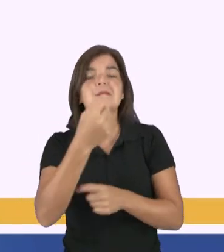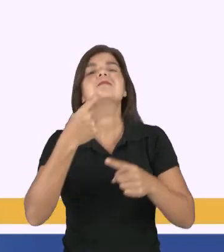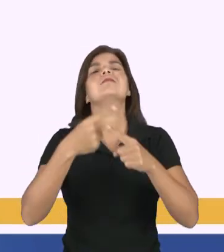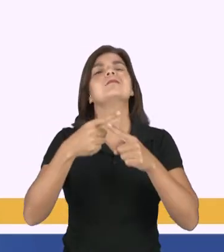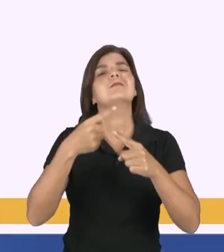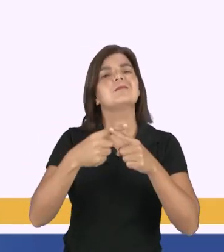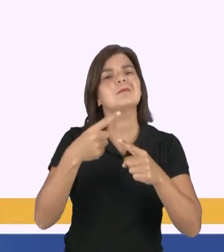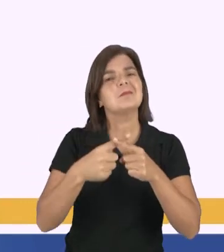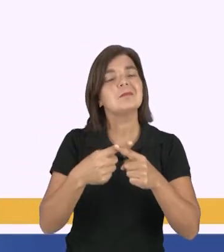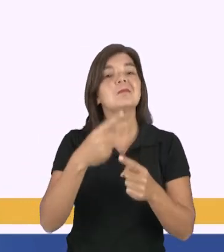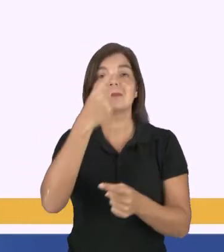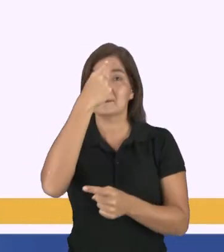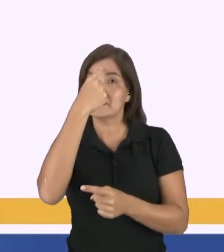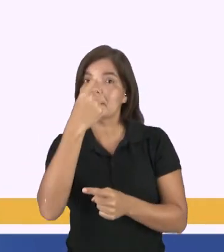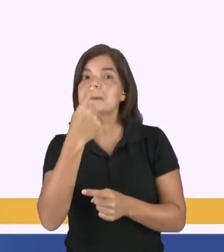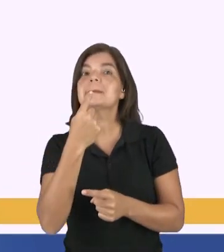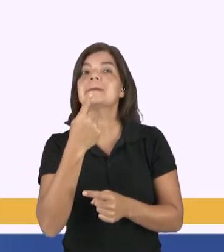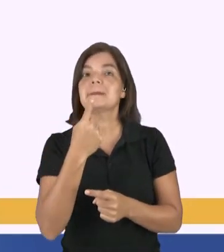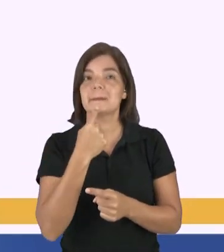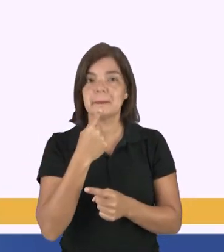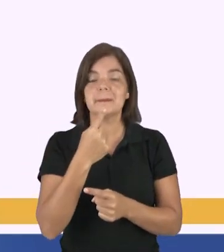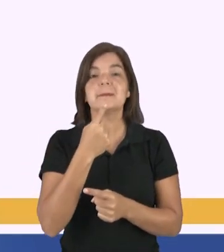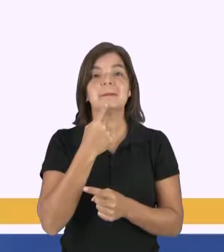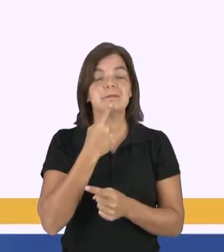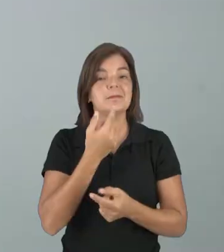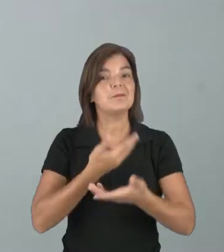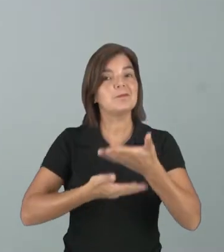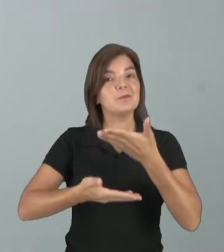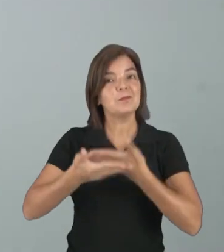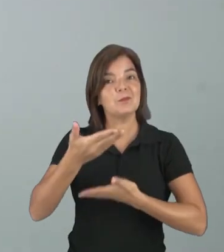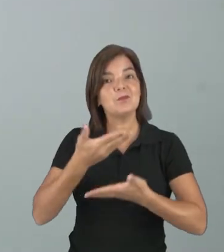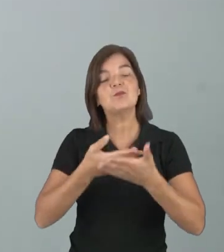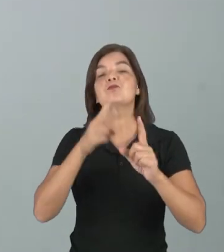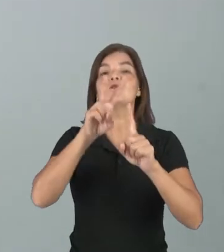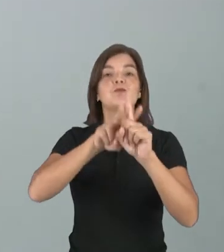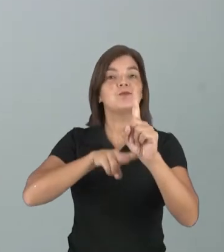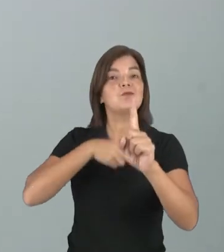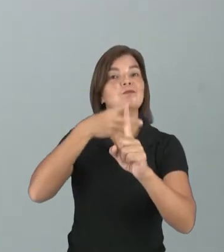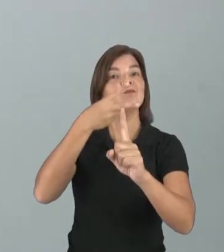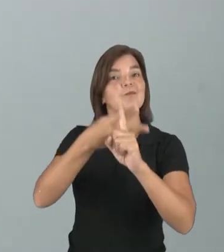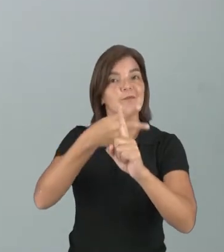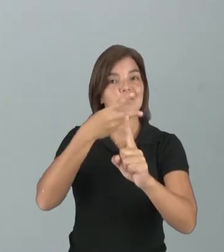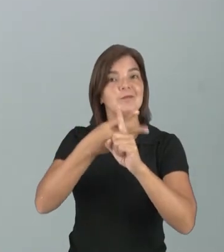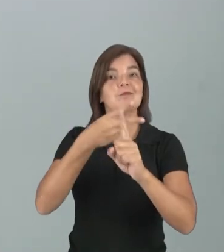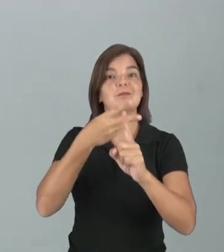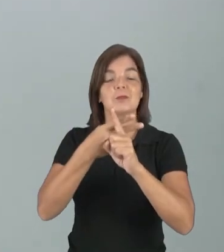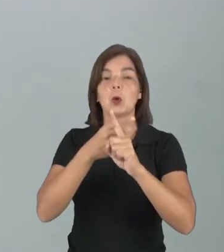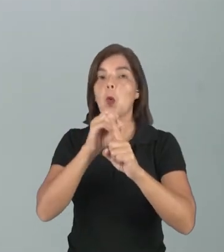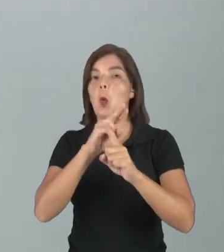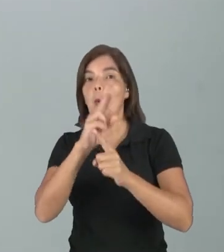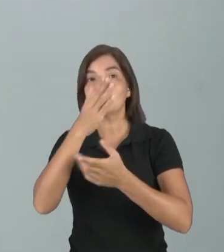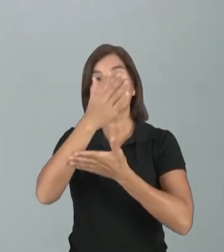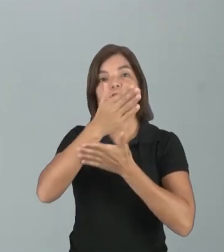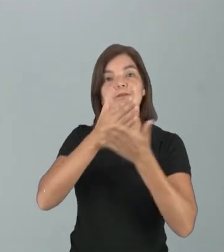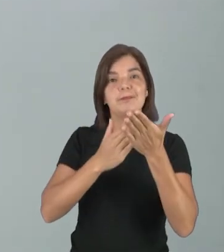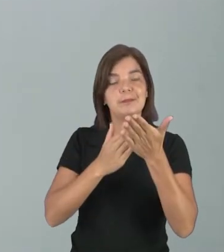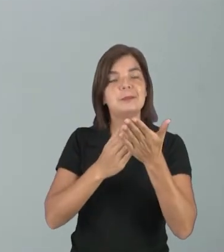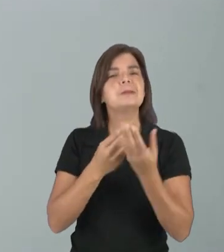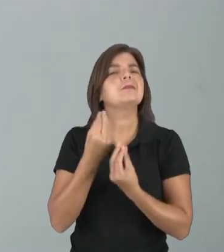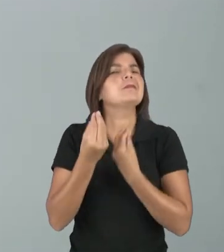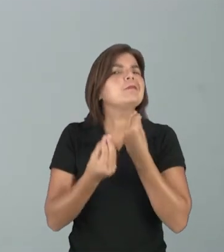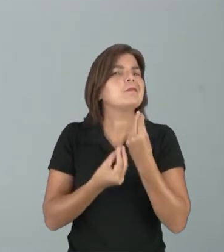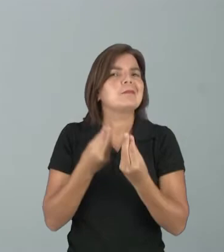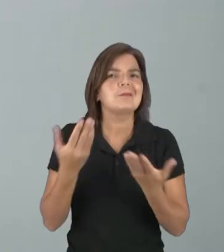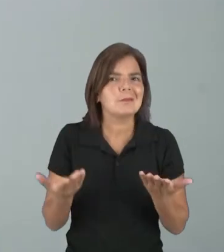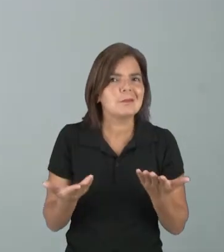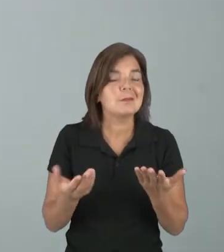porque essas figuras elas vão ter uma relação de dobro ou de metade e vamos ver